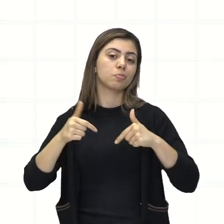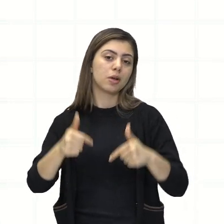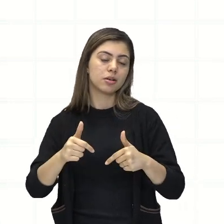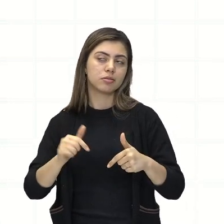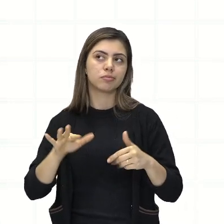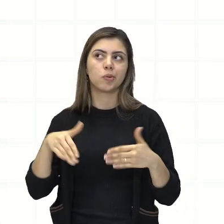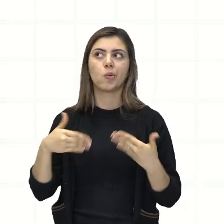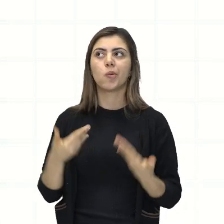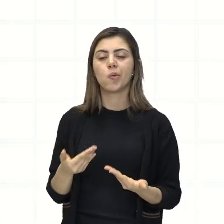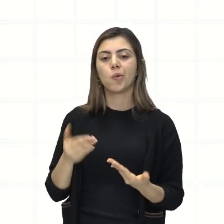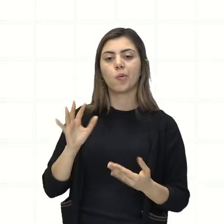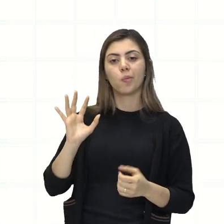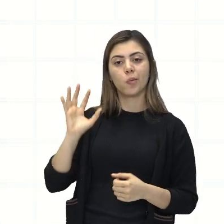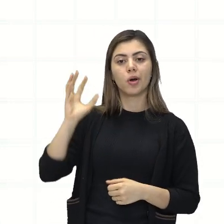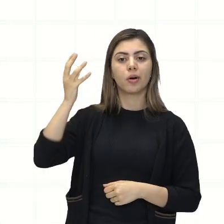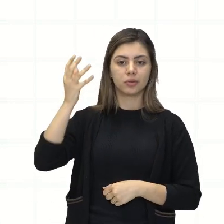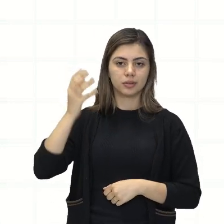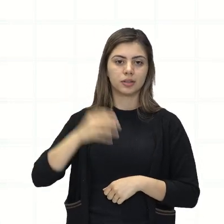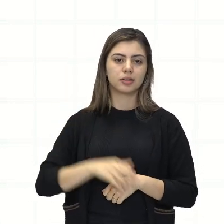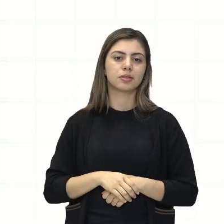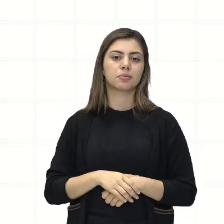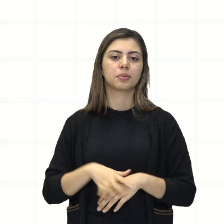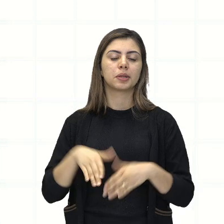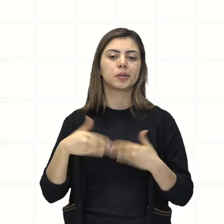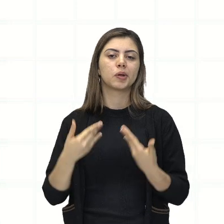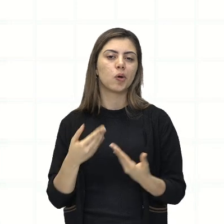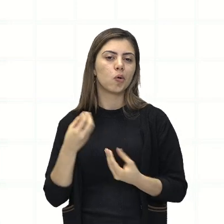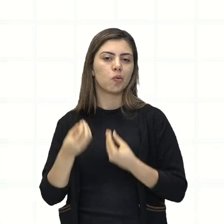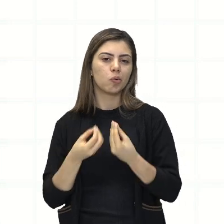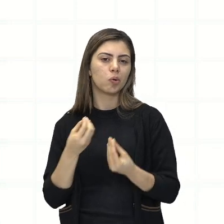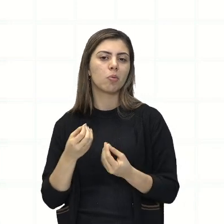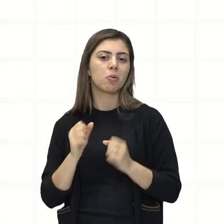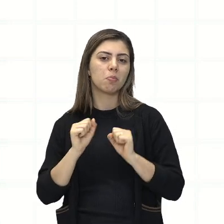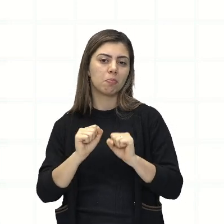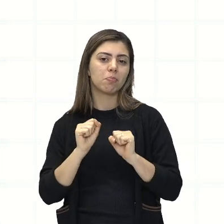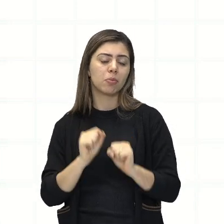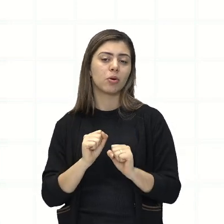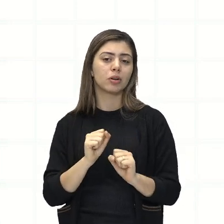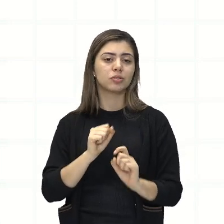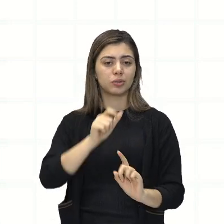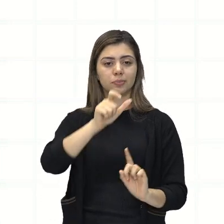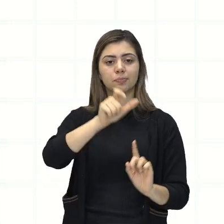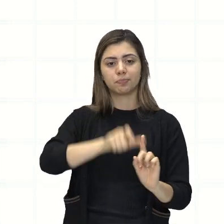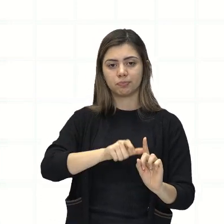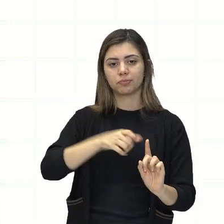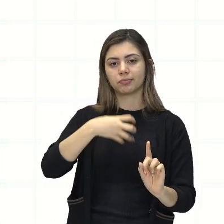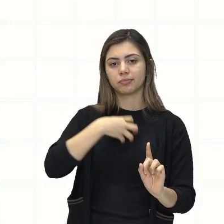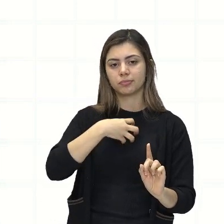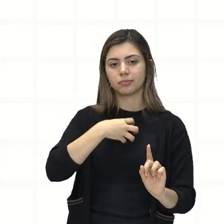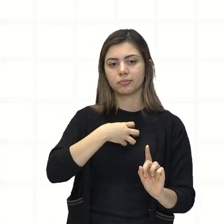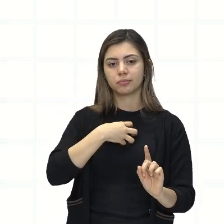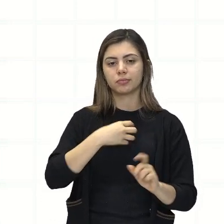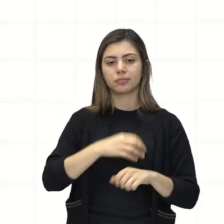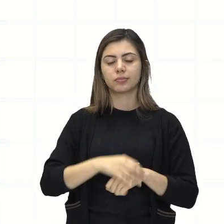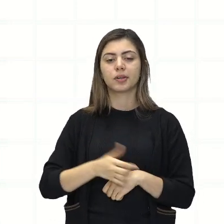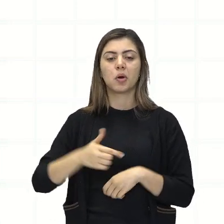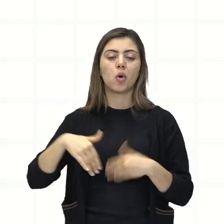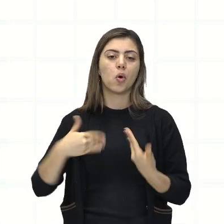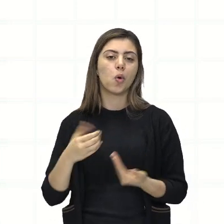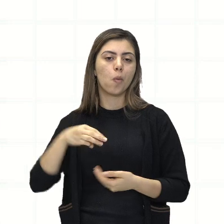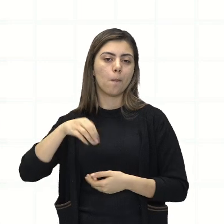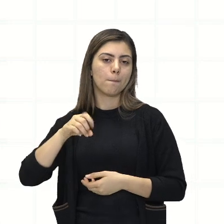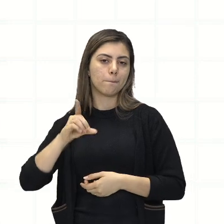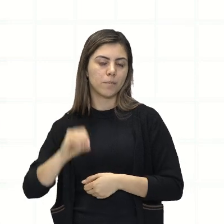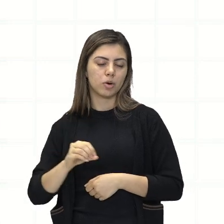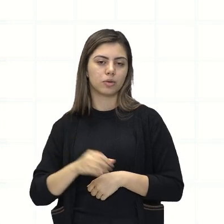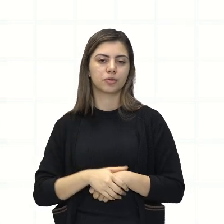ação, ou um fenômeno, ou define um estado ou modo